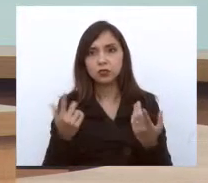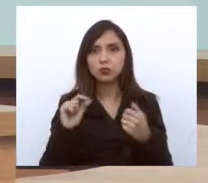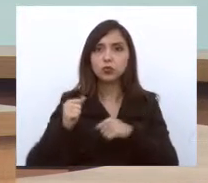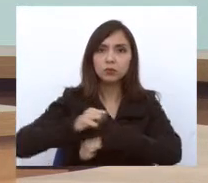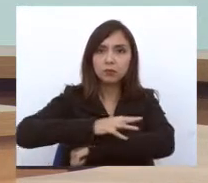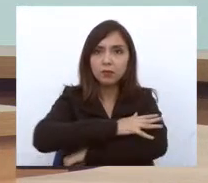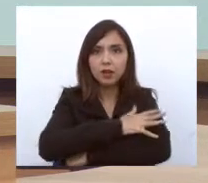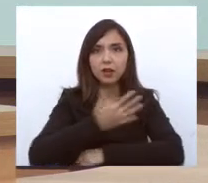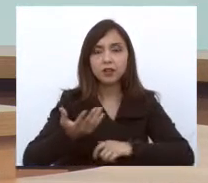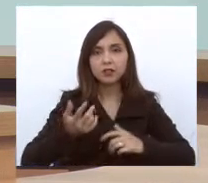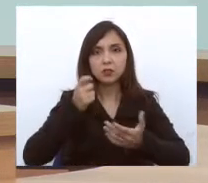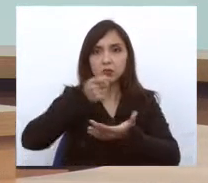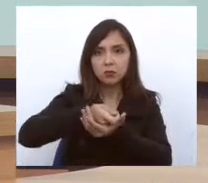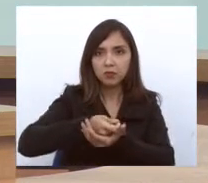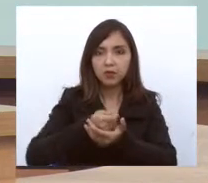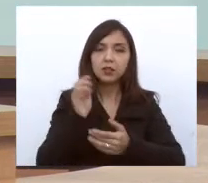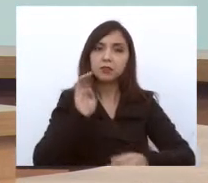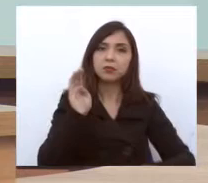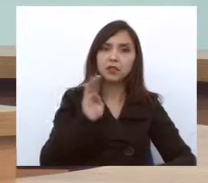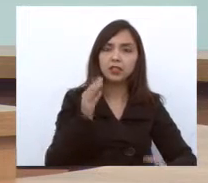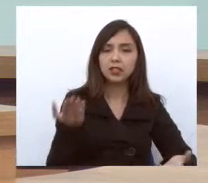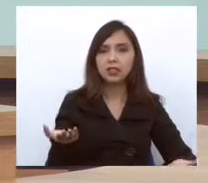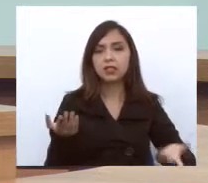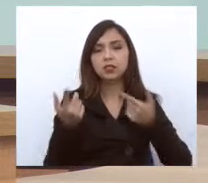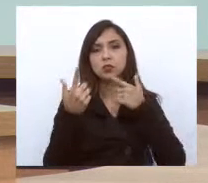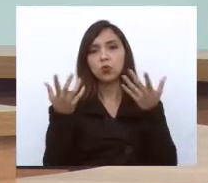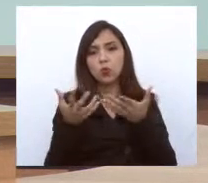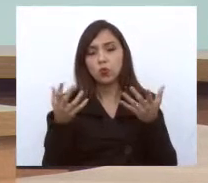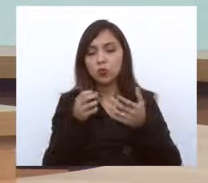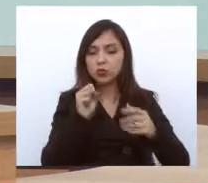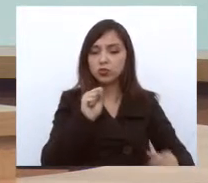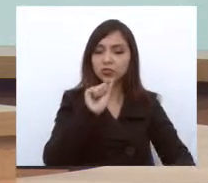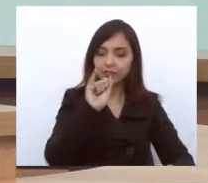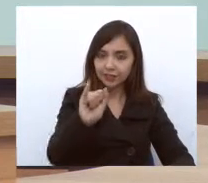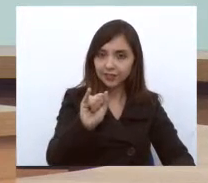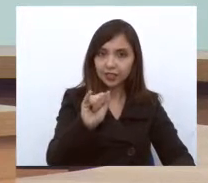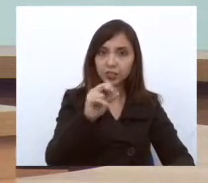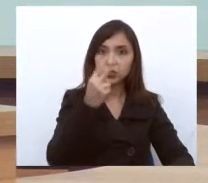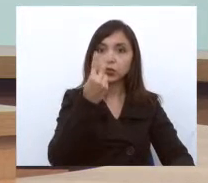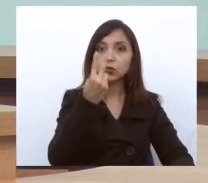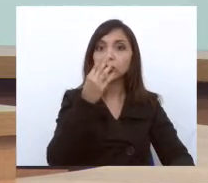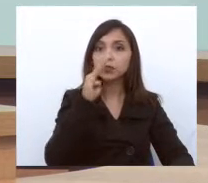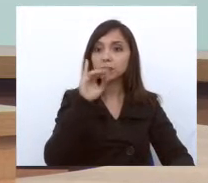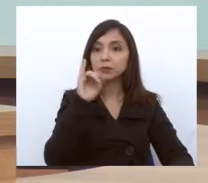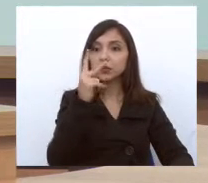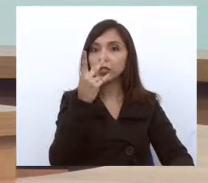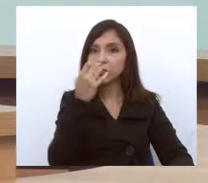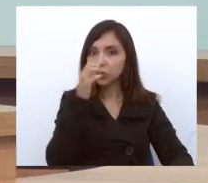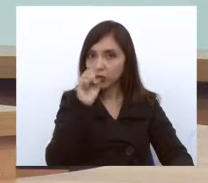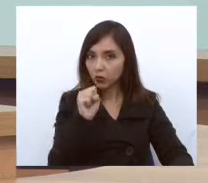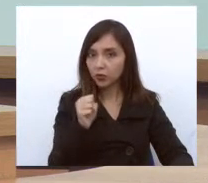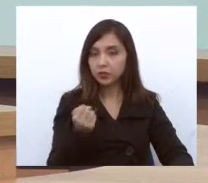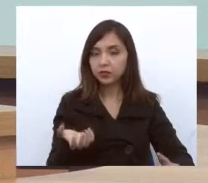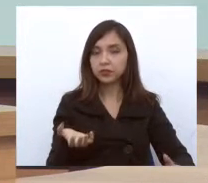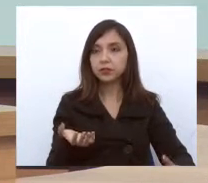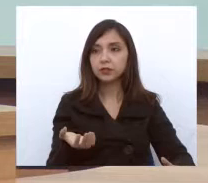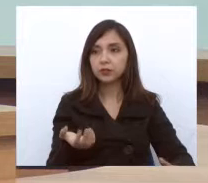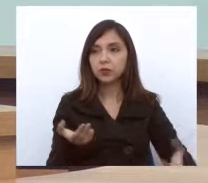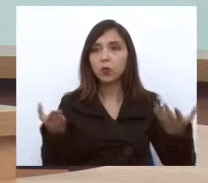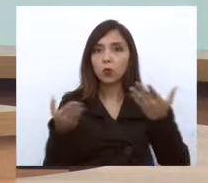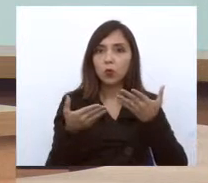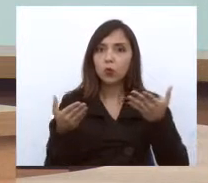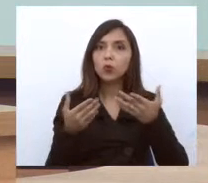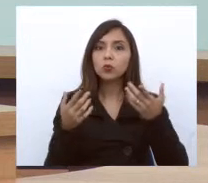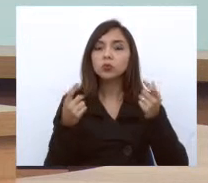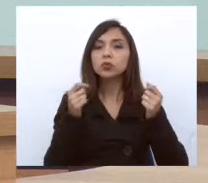hoje não paga bandeirante 38 milhões, hoje o SAI deve 2 bilhões e 300 milhões para a Sabesp, onde